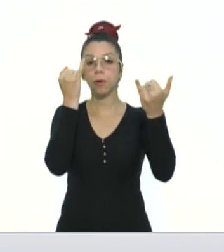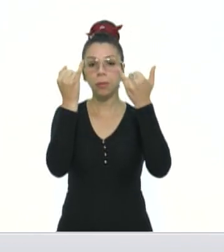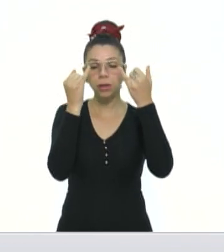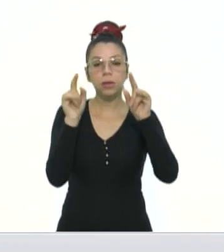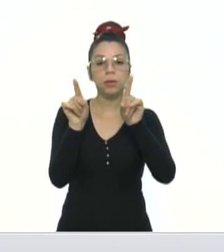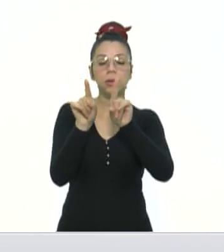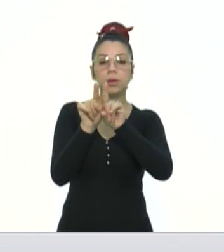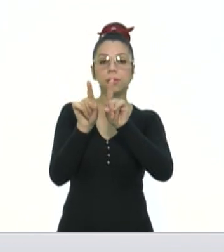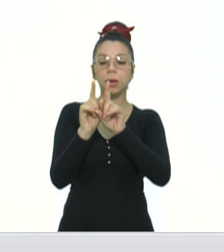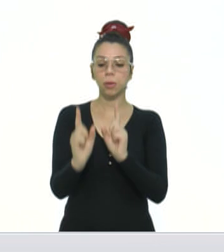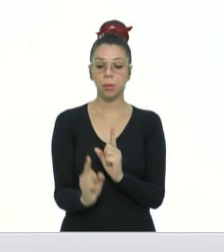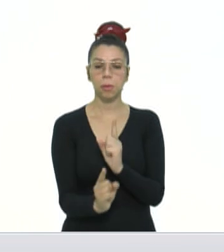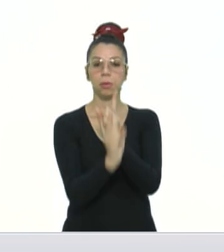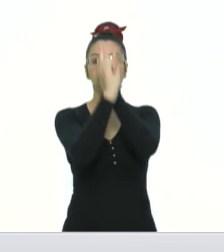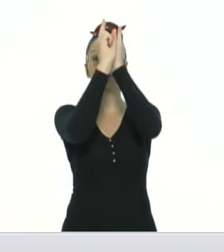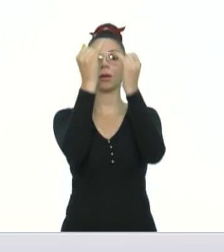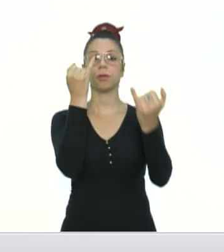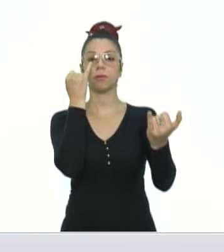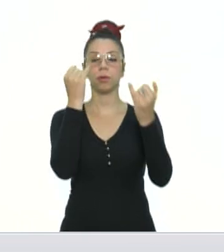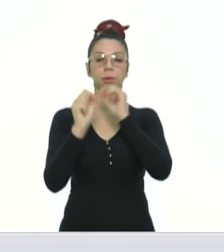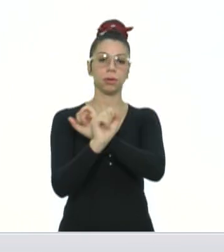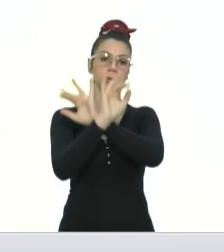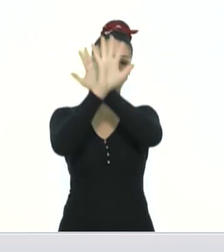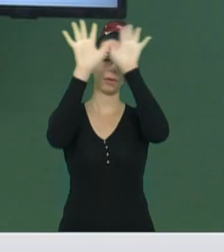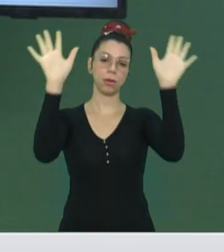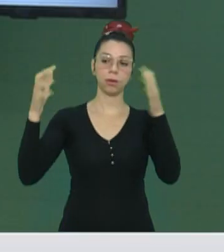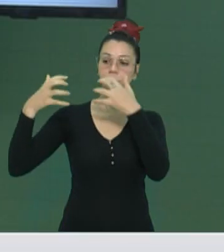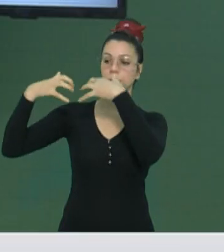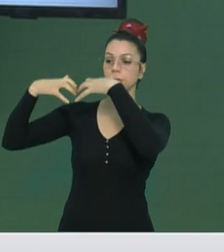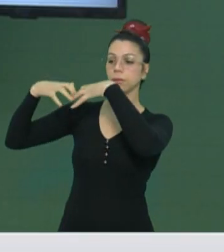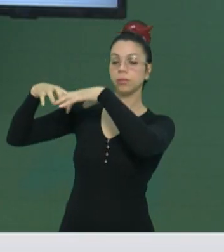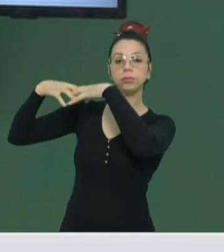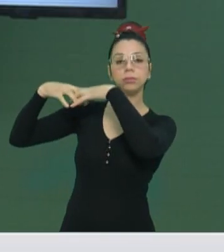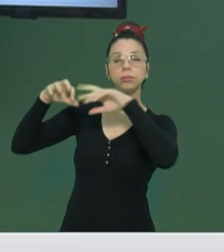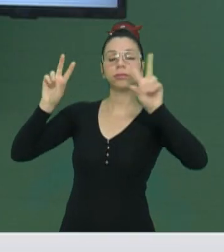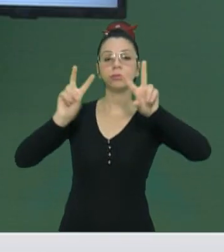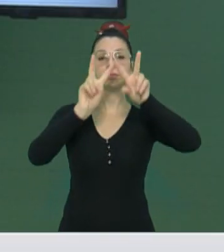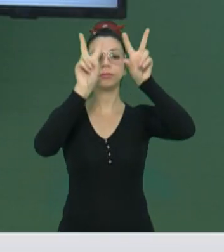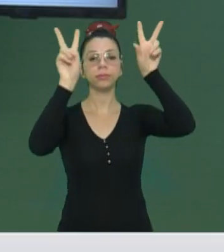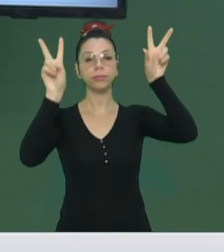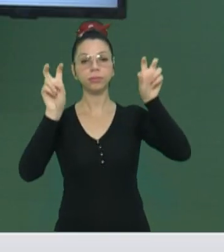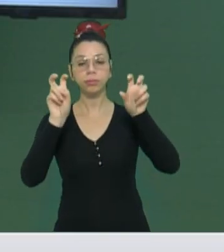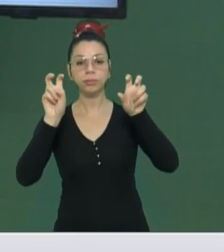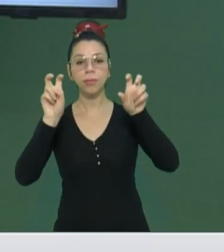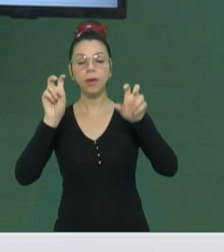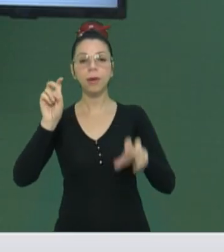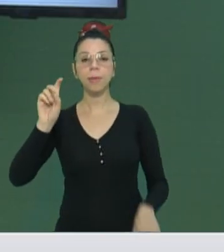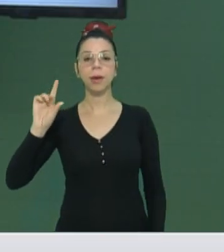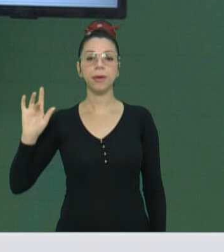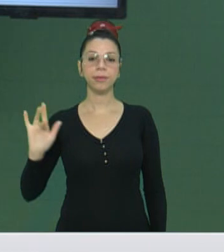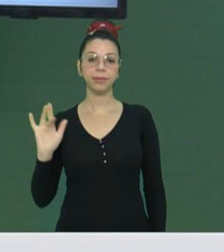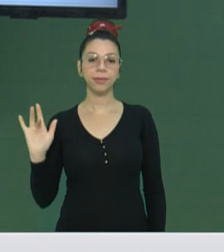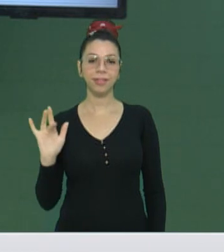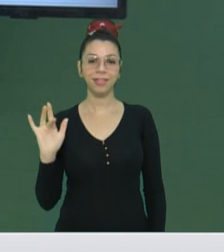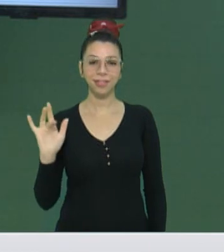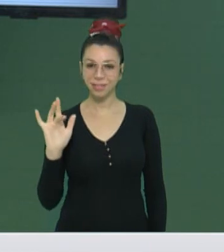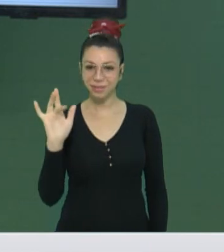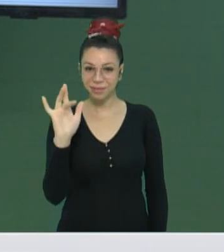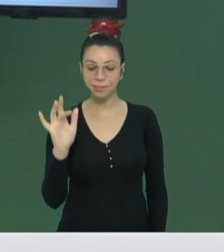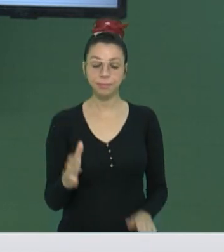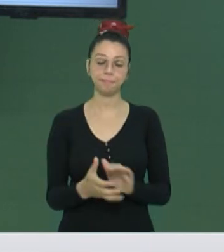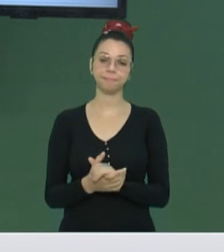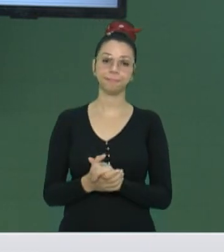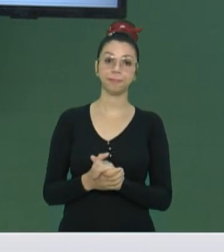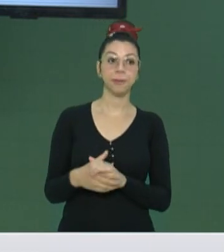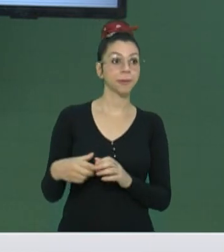no texto, refletir sobre o tema dengue. Nossa, professora, quanta coisa! Sim, vamos fazendo tudo ao